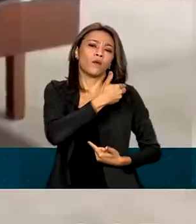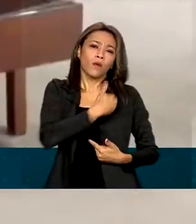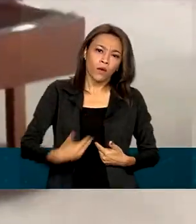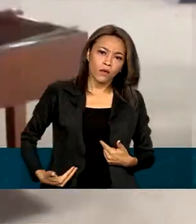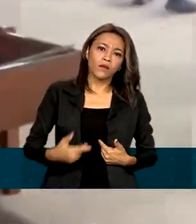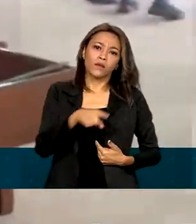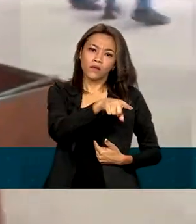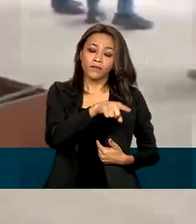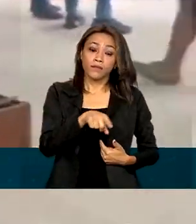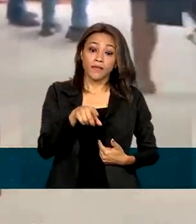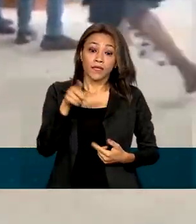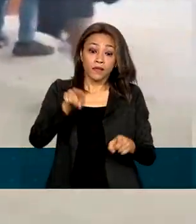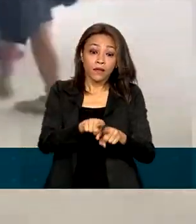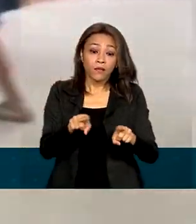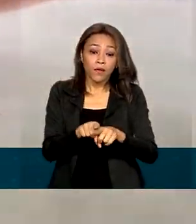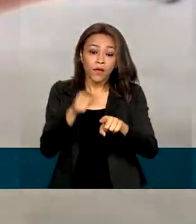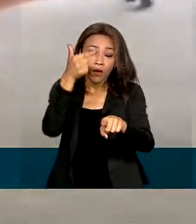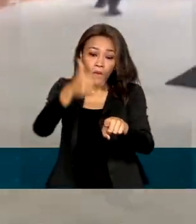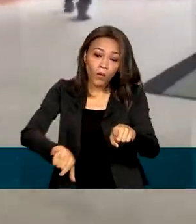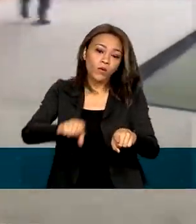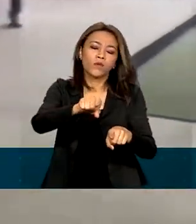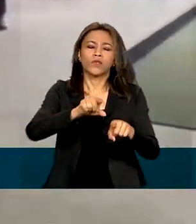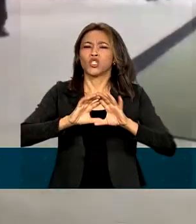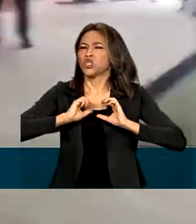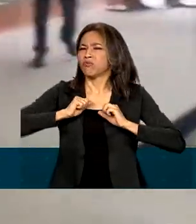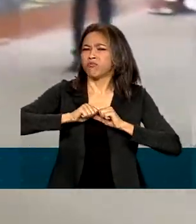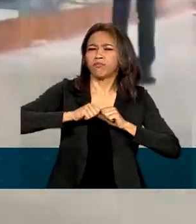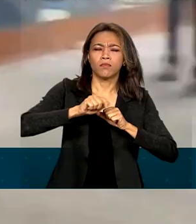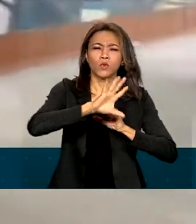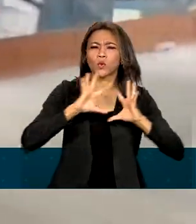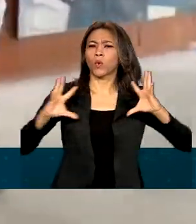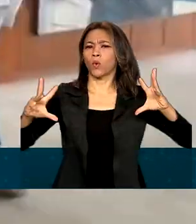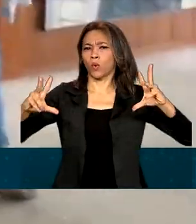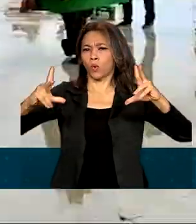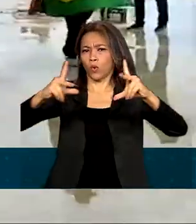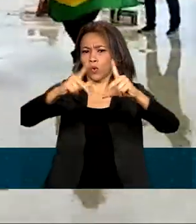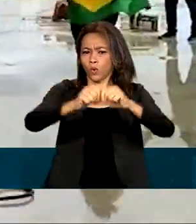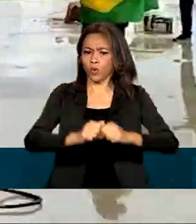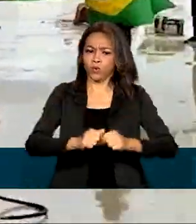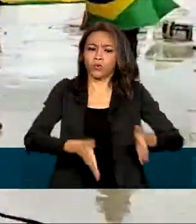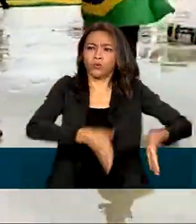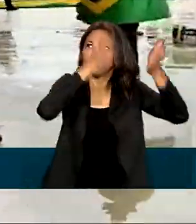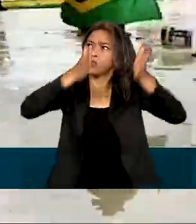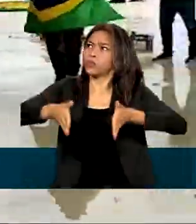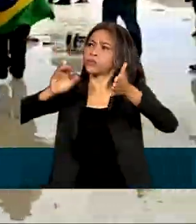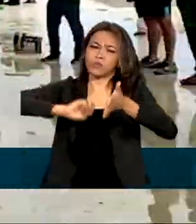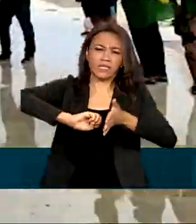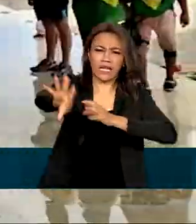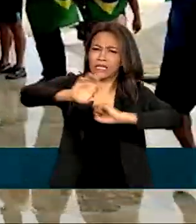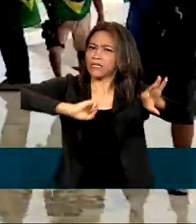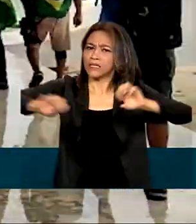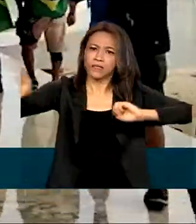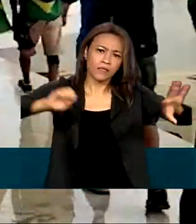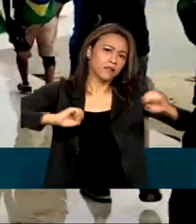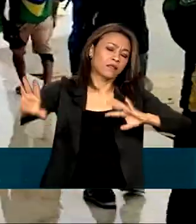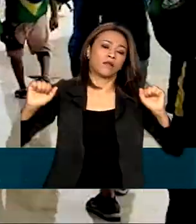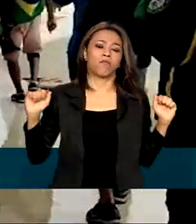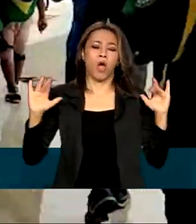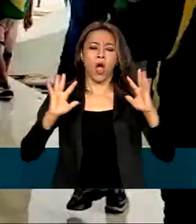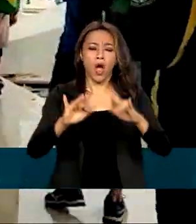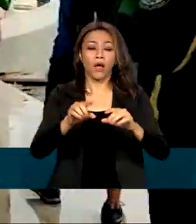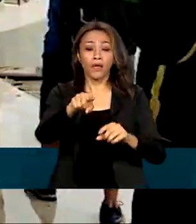imediata desocupação de todos os prédios públicos federais em todo o país e a dissolução dos